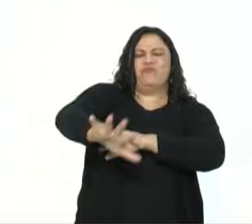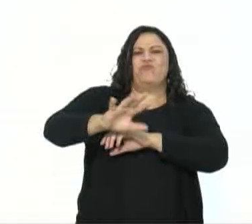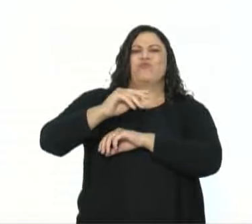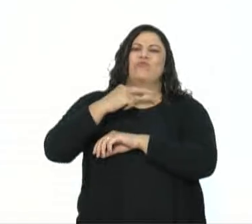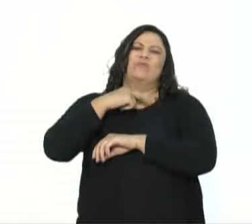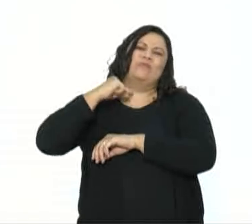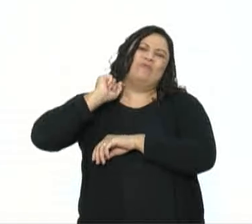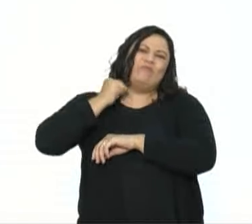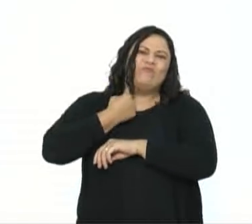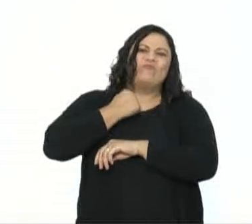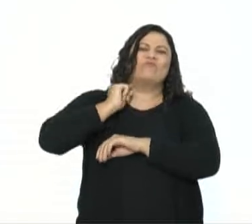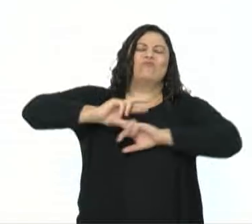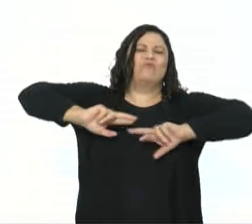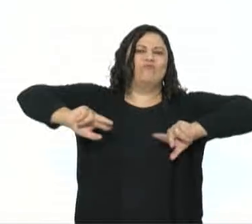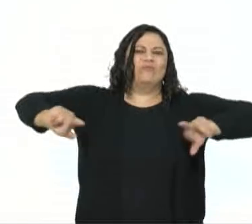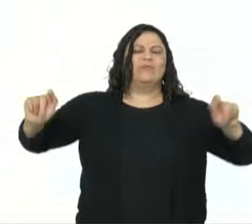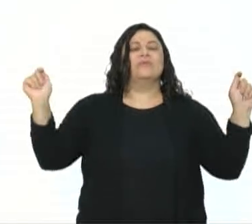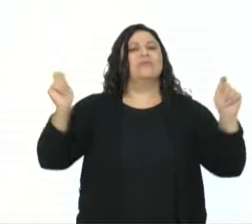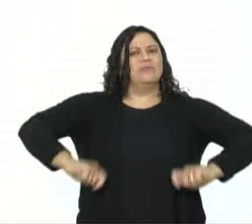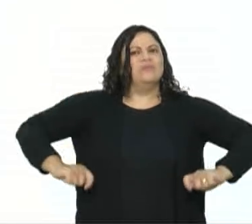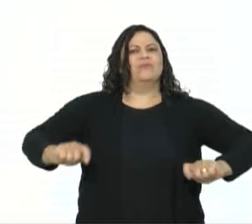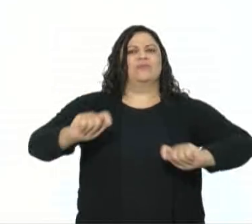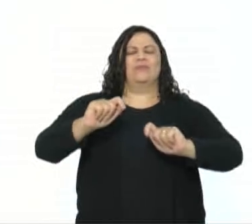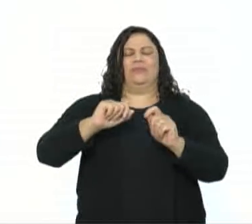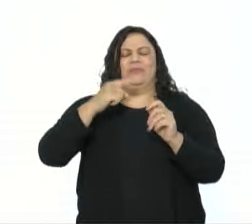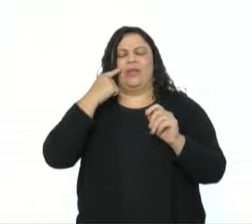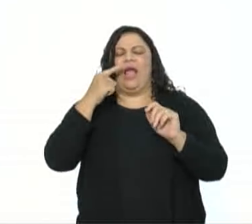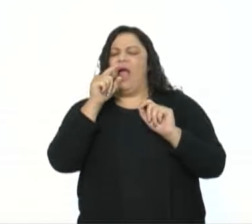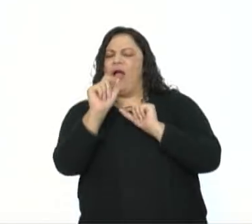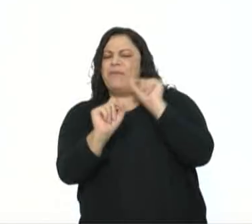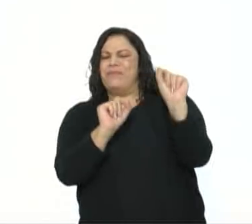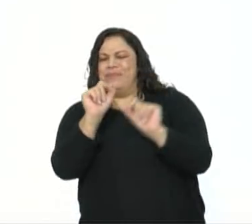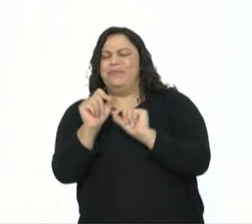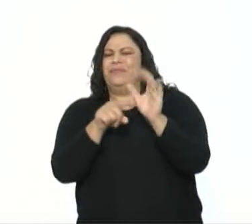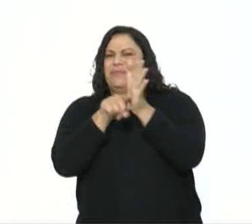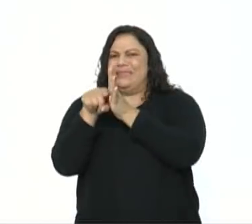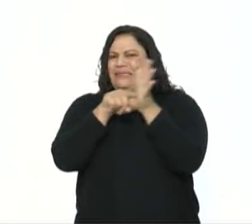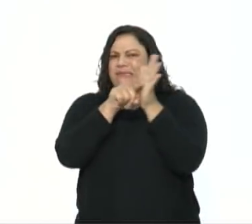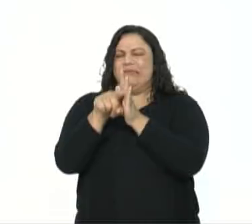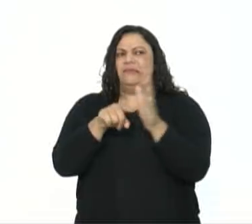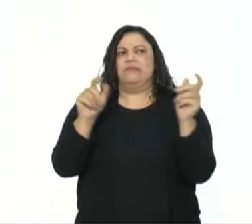básico, registrou que nos últimos 12 meses anteriores à entrevista,